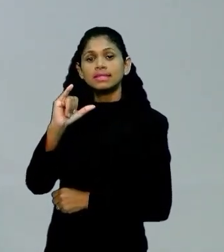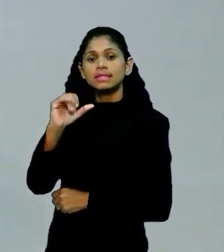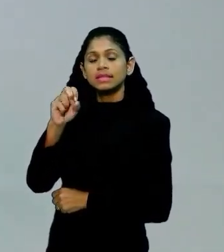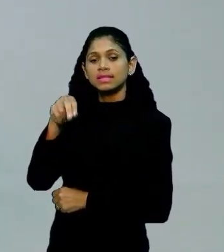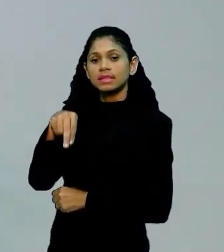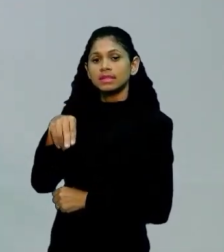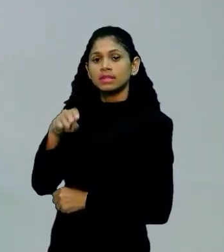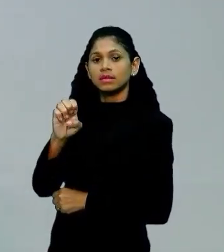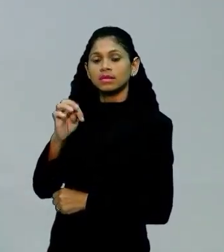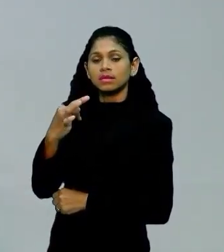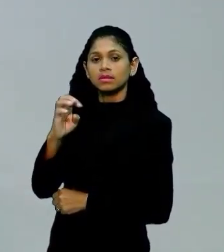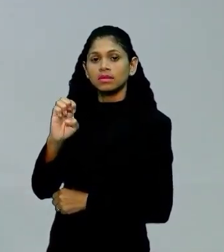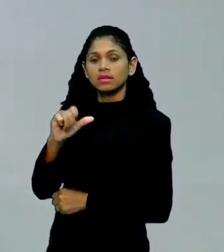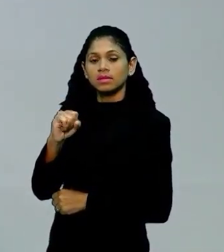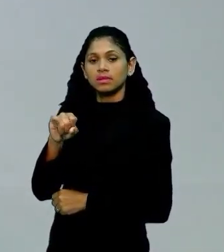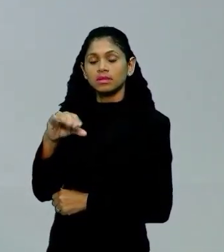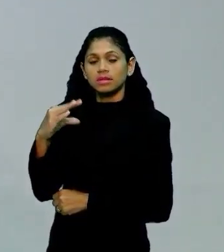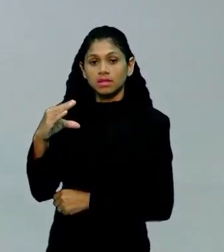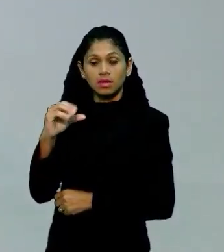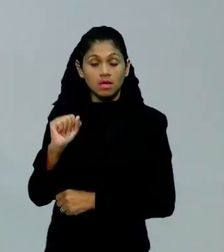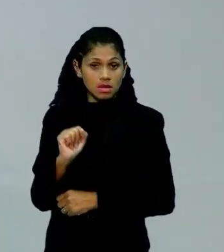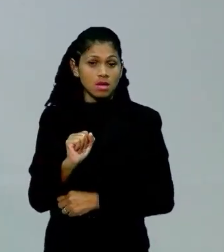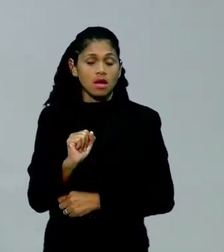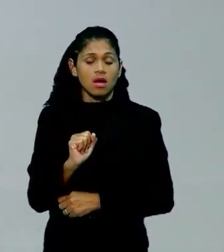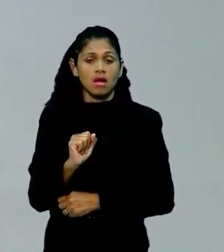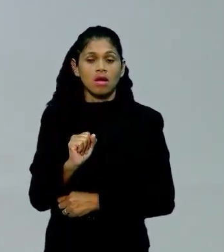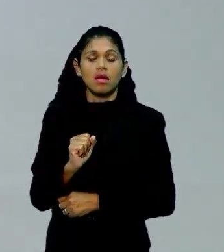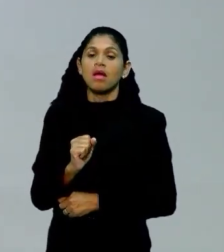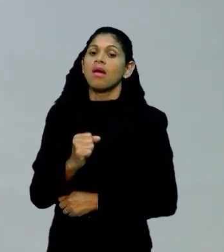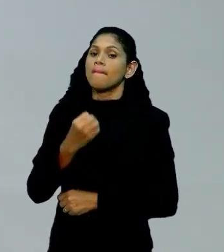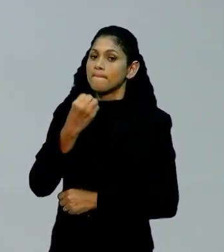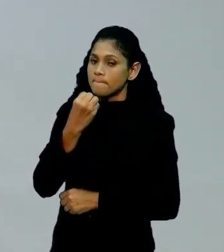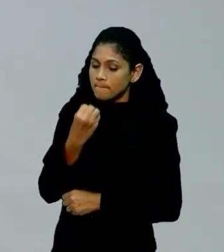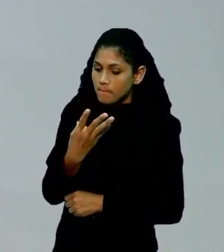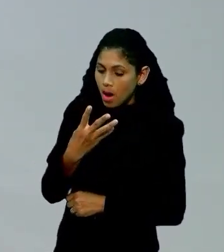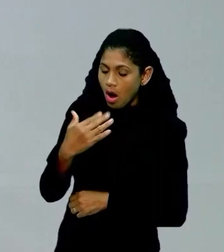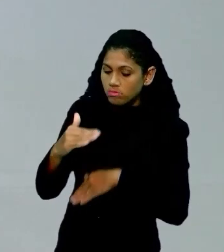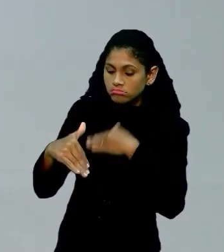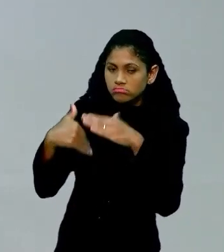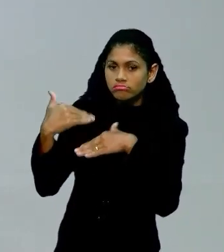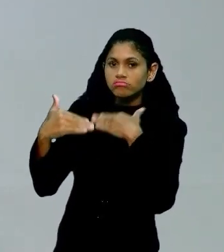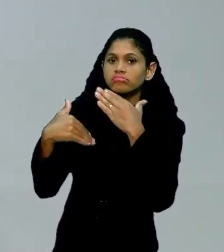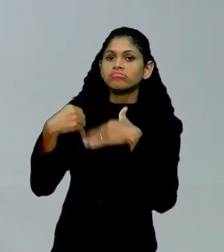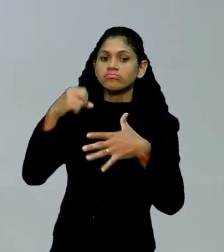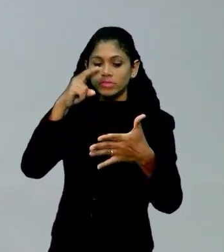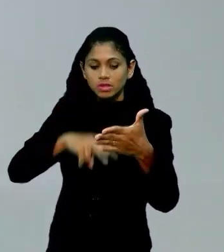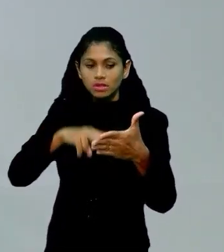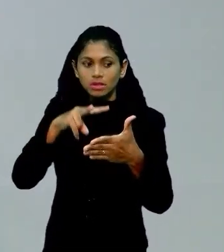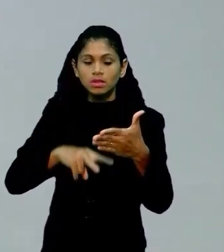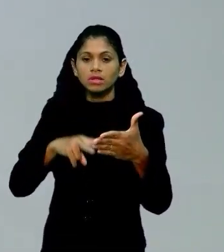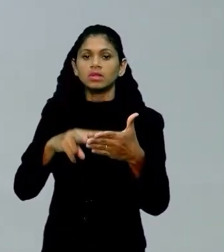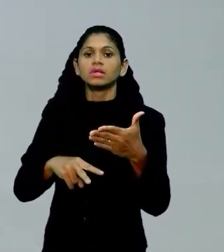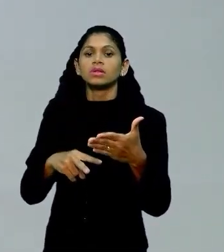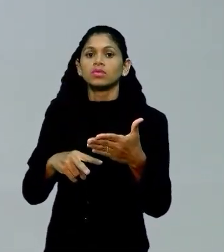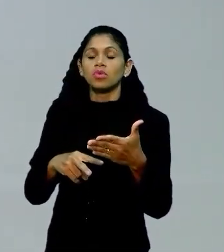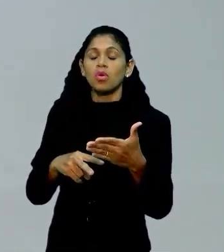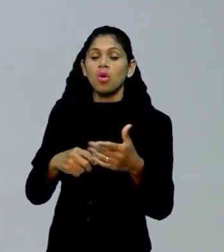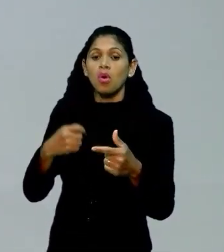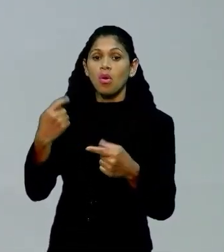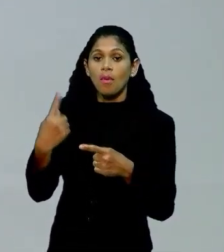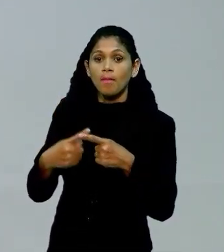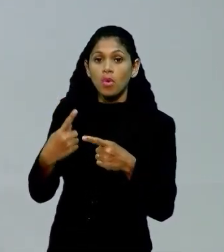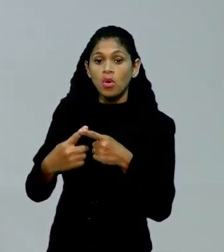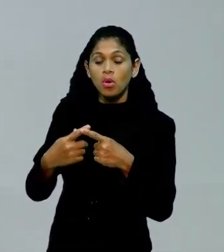acho bom você começar a desenvolver o hábito da Leitura porque o Enem vai cobrar esse conhecimento essa parte de